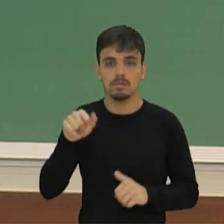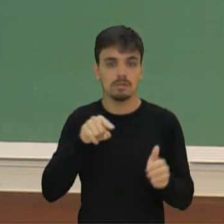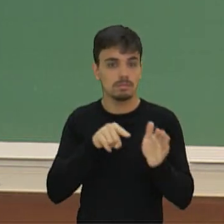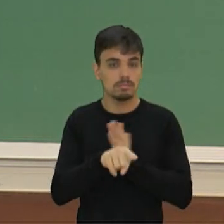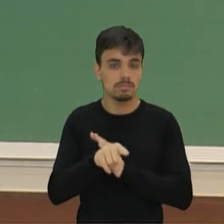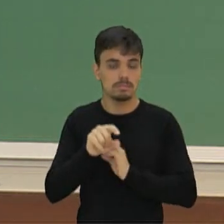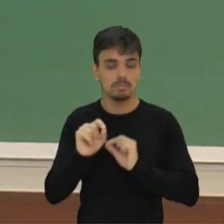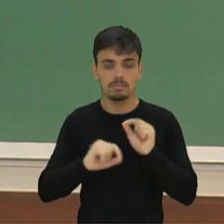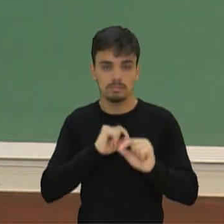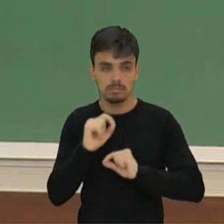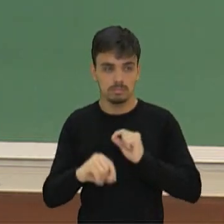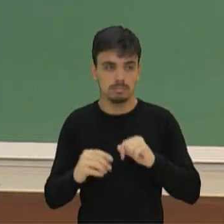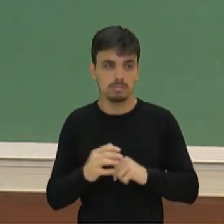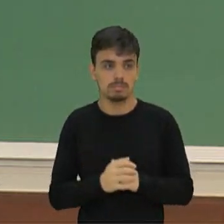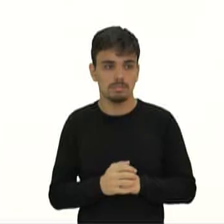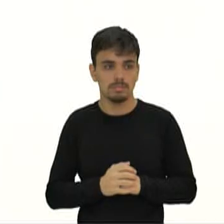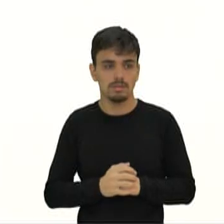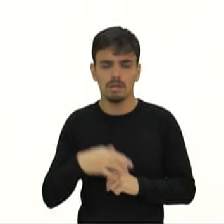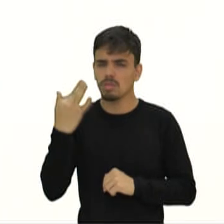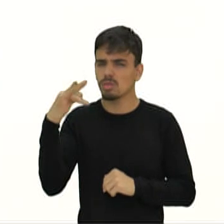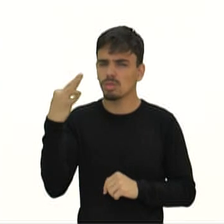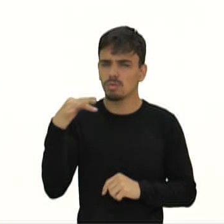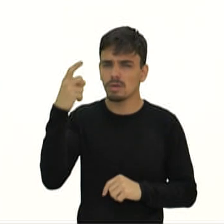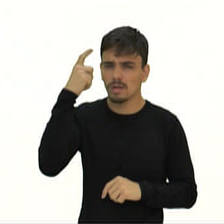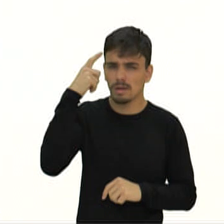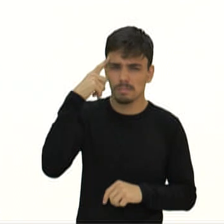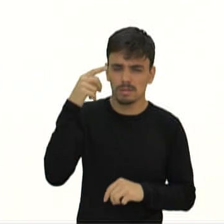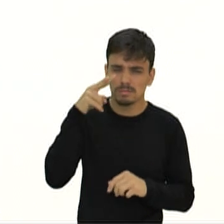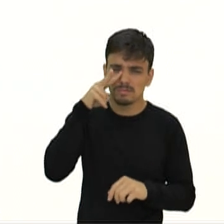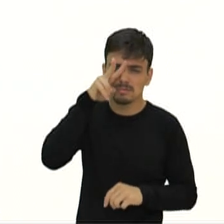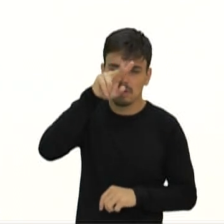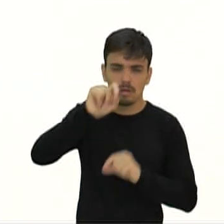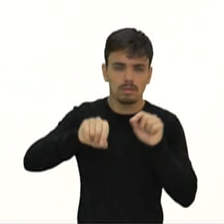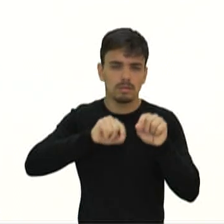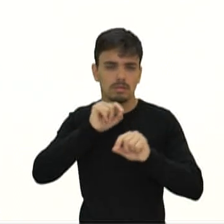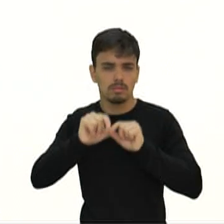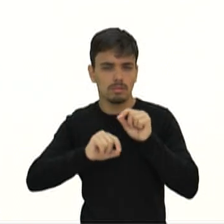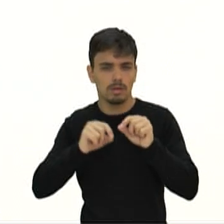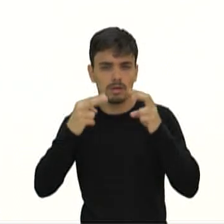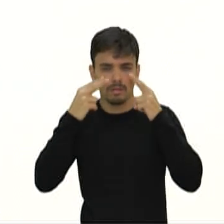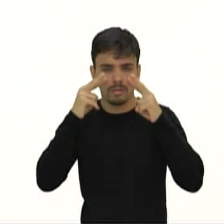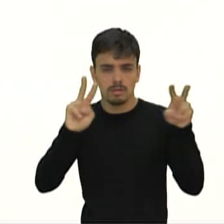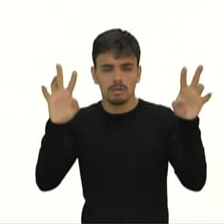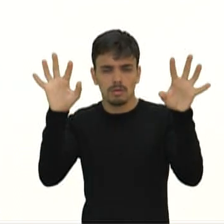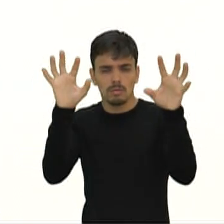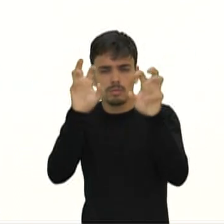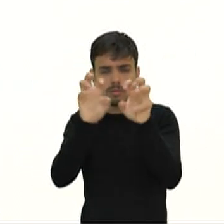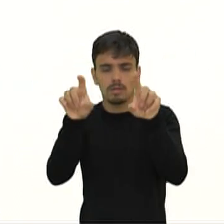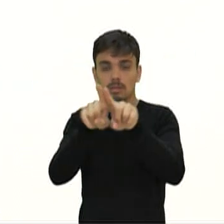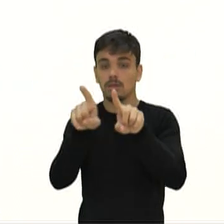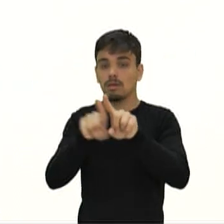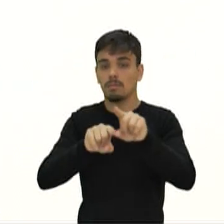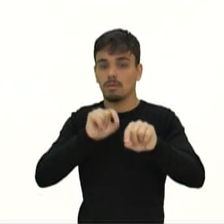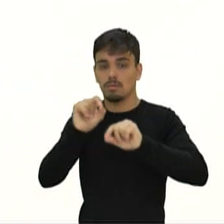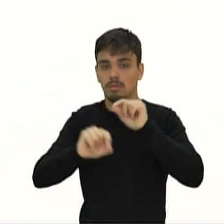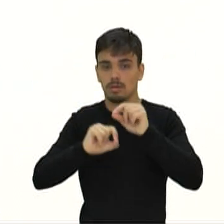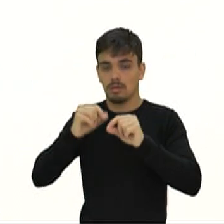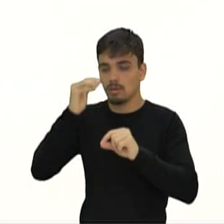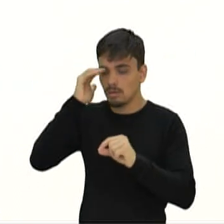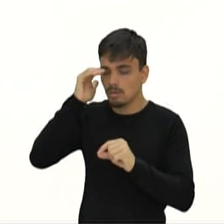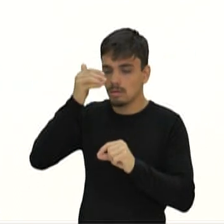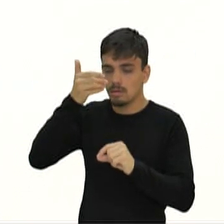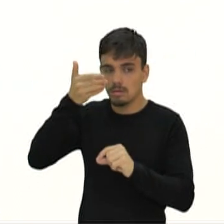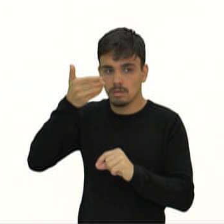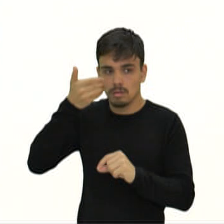tela. Olha o que diz ali. As dores de cabeça intensas, com uma visão turva e o formato ocular conforme